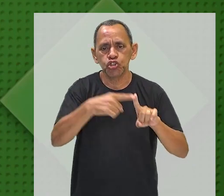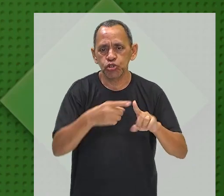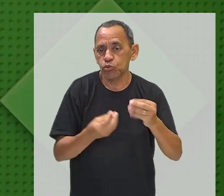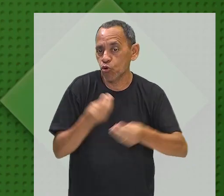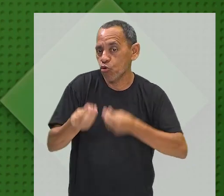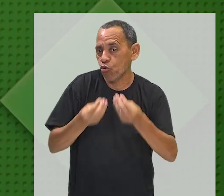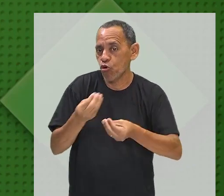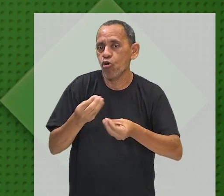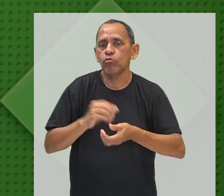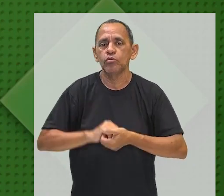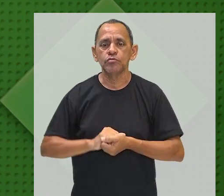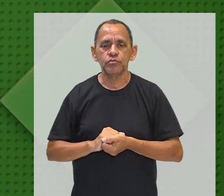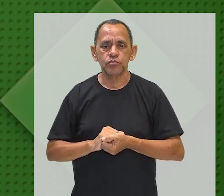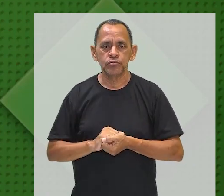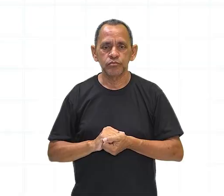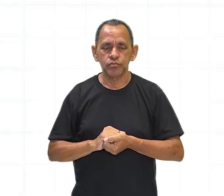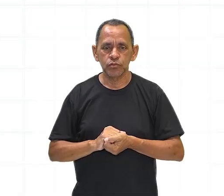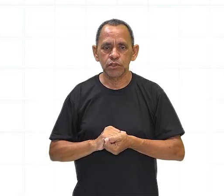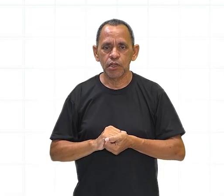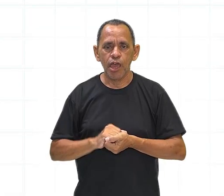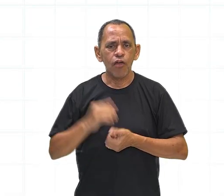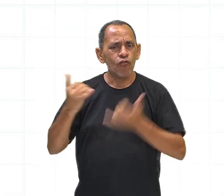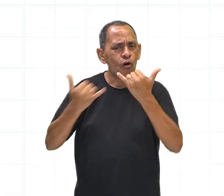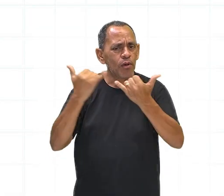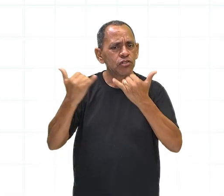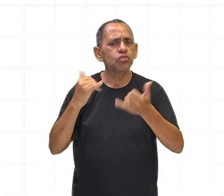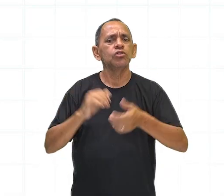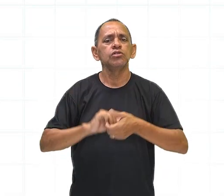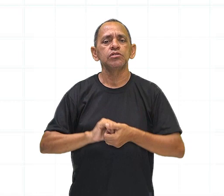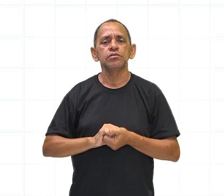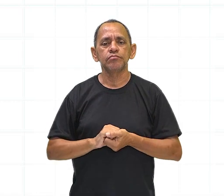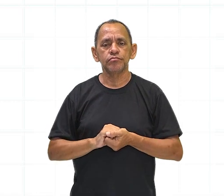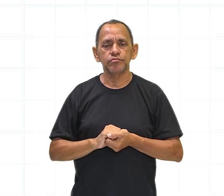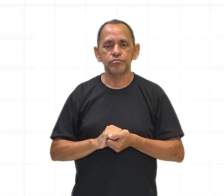reprodutor masculino. Mas vamos ver aí mais informações sobre esse sistema.